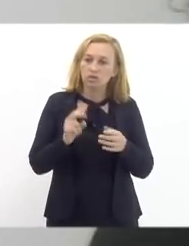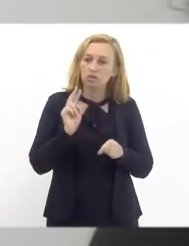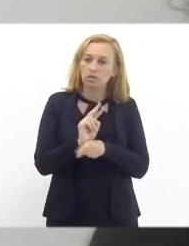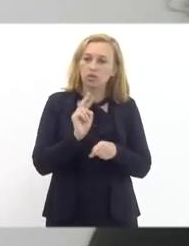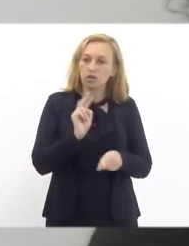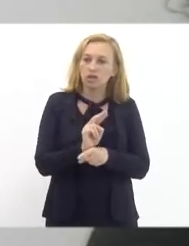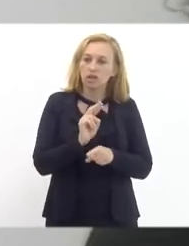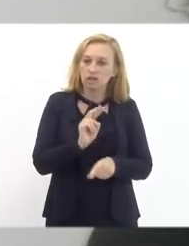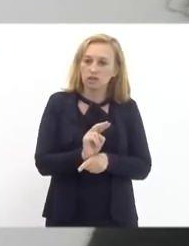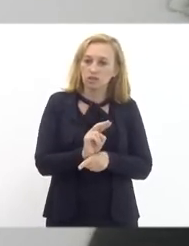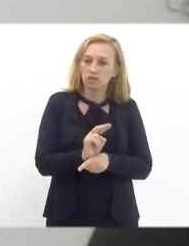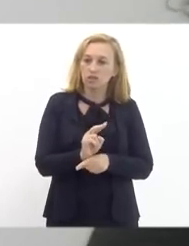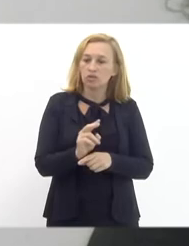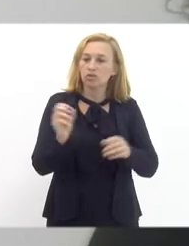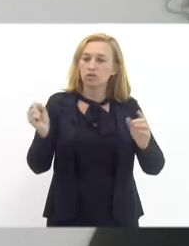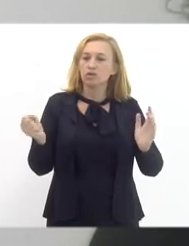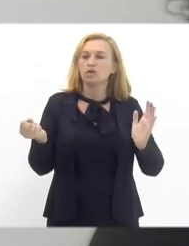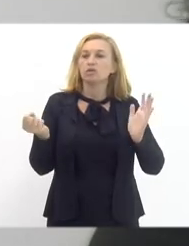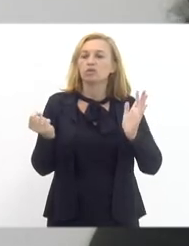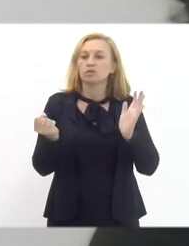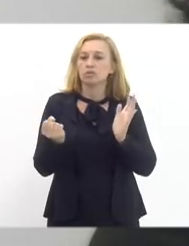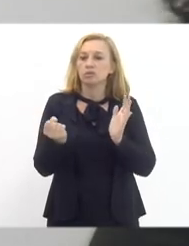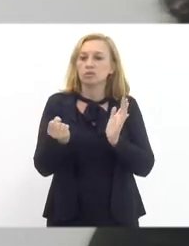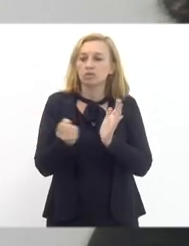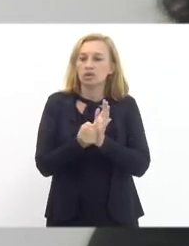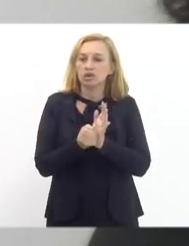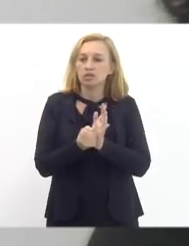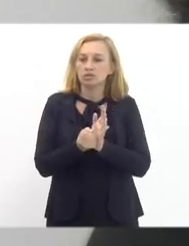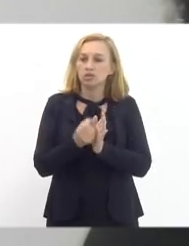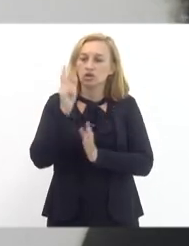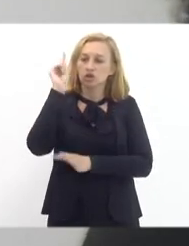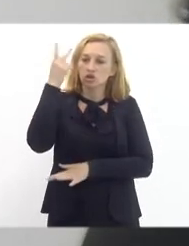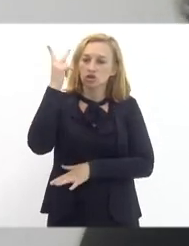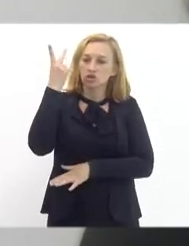desse patrimônio histórico-ambiental.